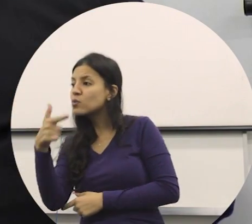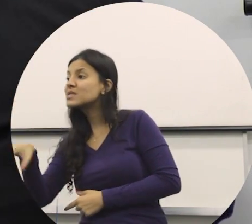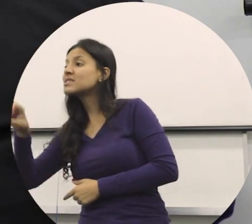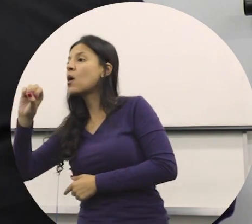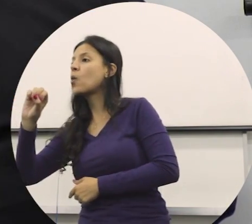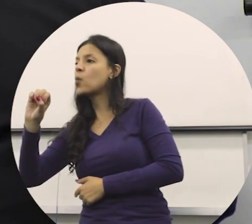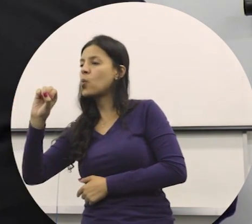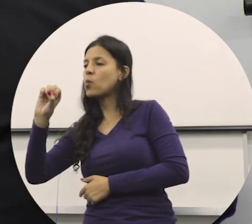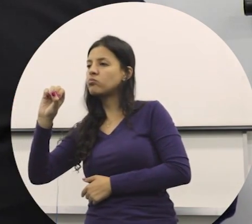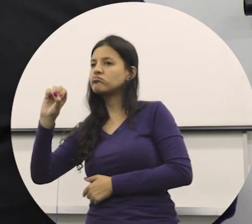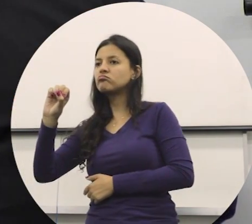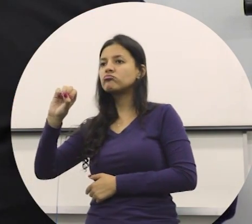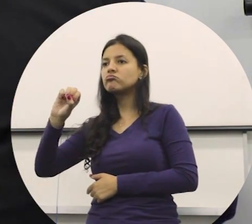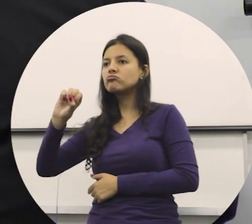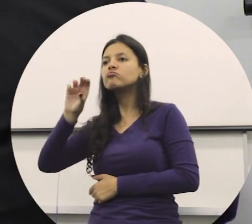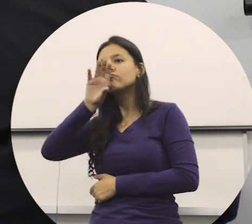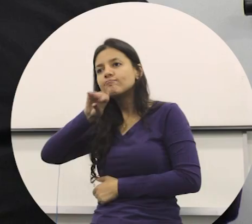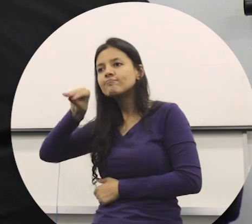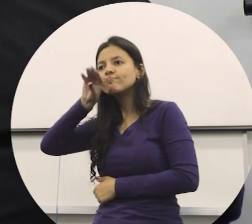disso